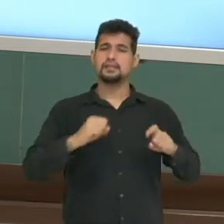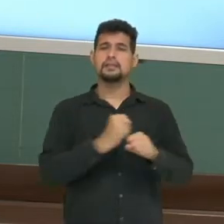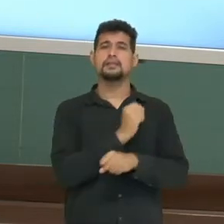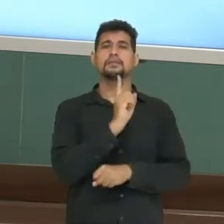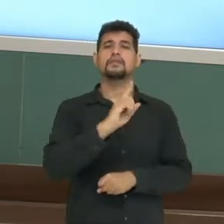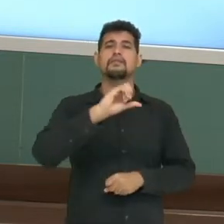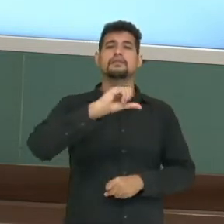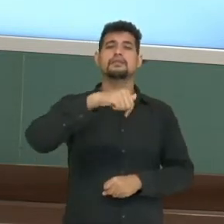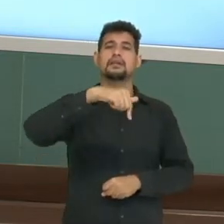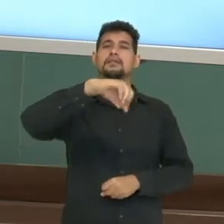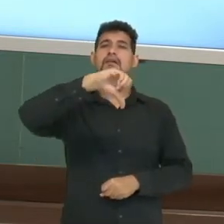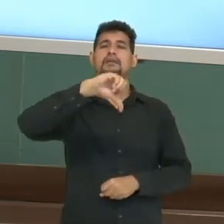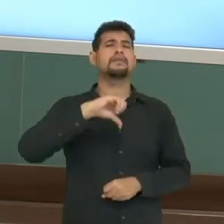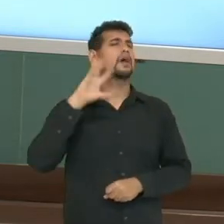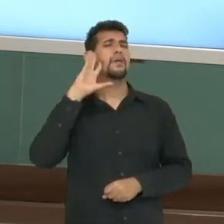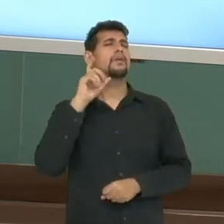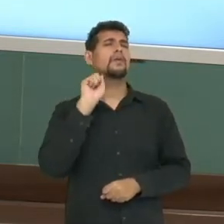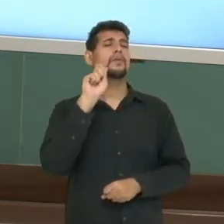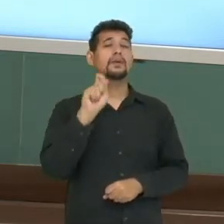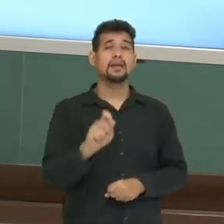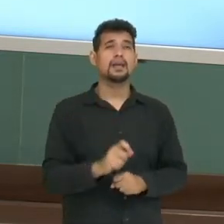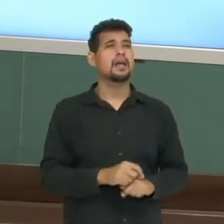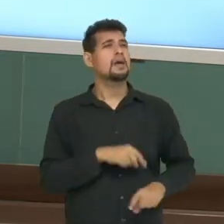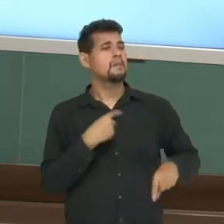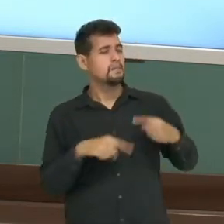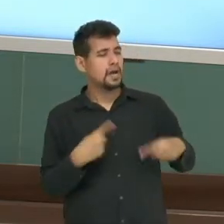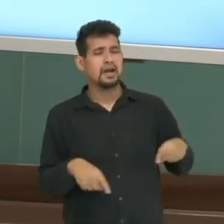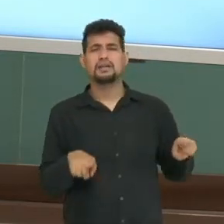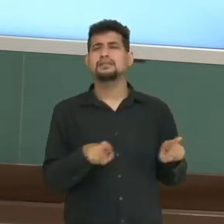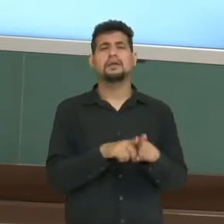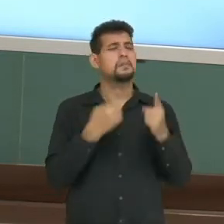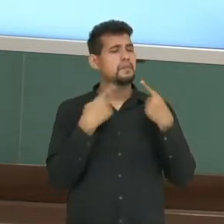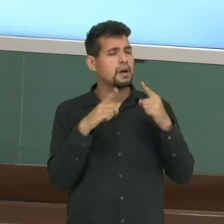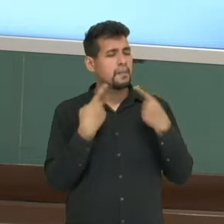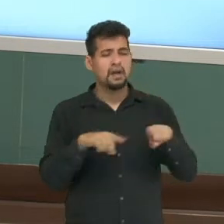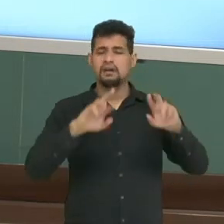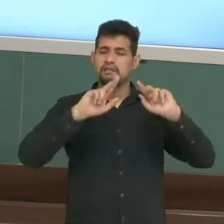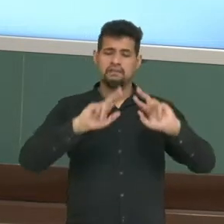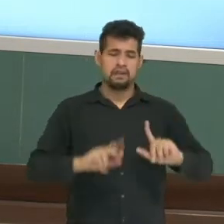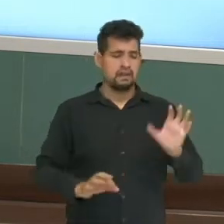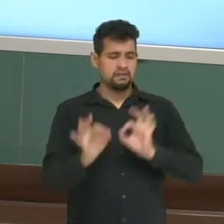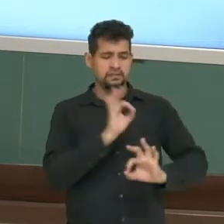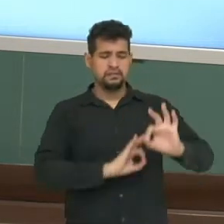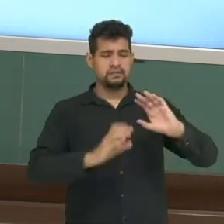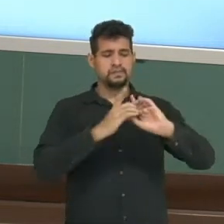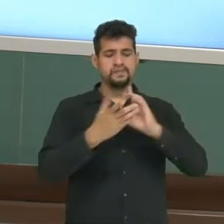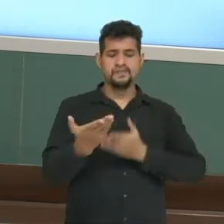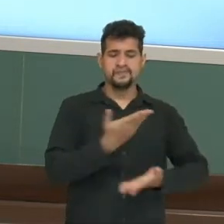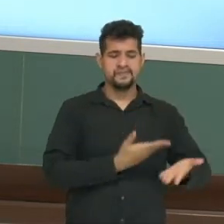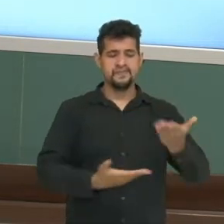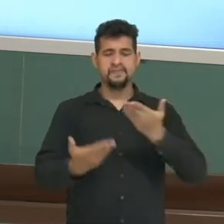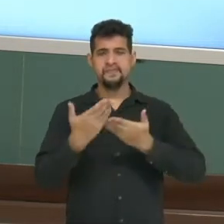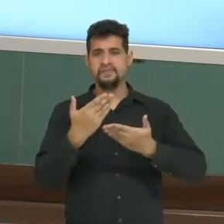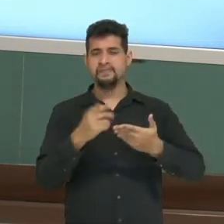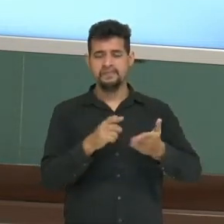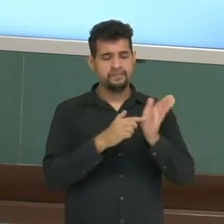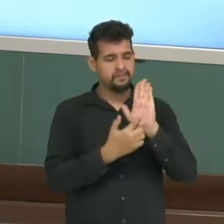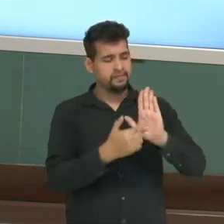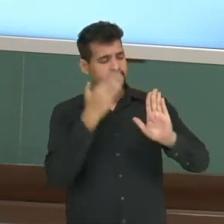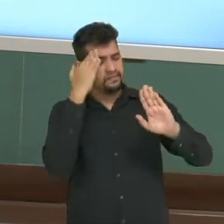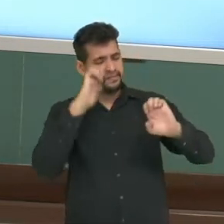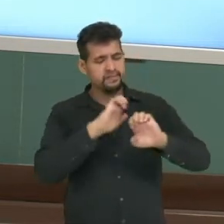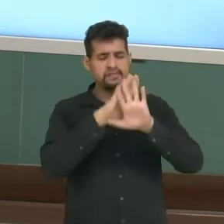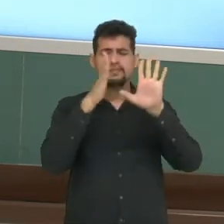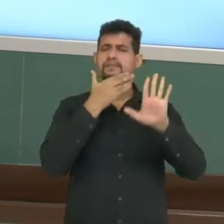1979, ela ainda atualmente é debatida, ela é questionada por diversas organizações democráticas. Para você entender um pouco